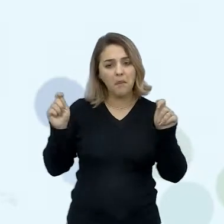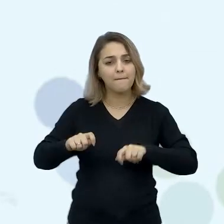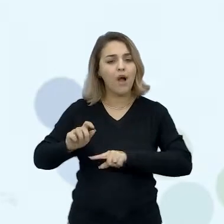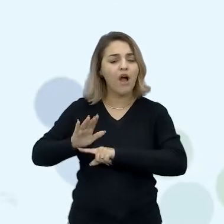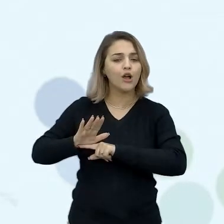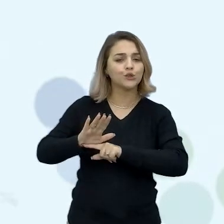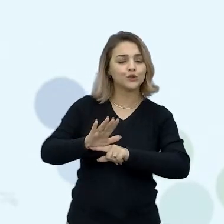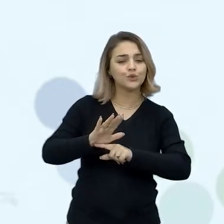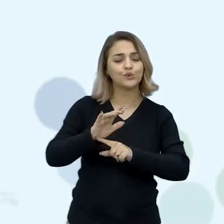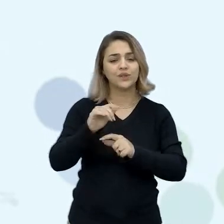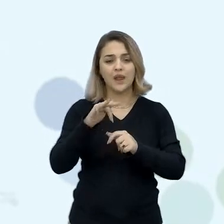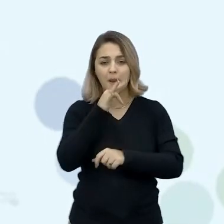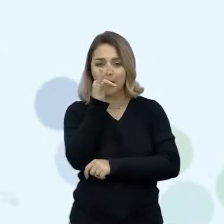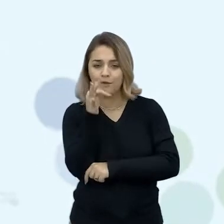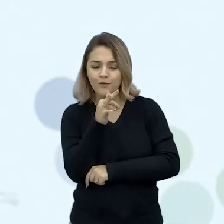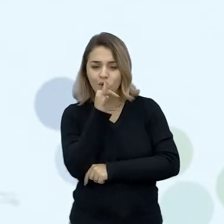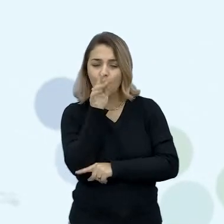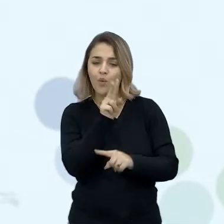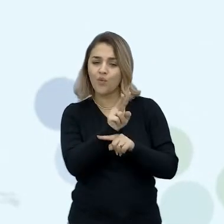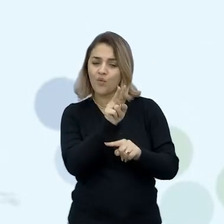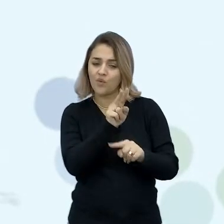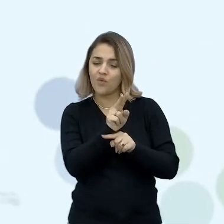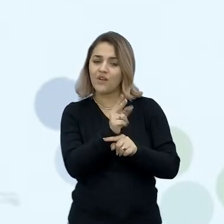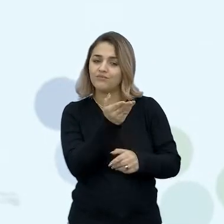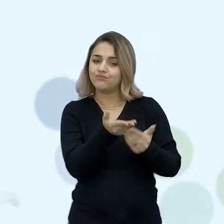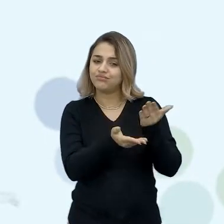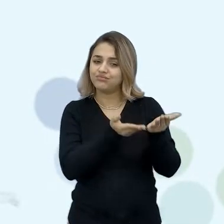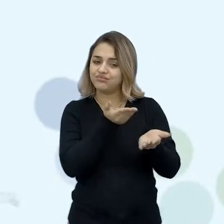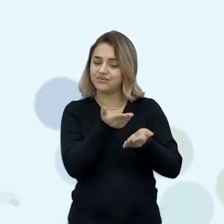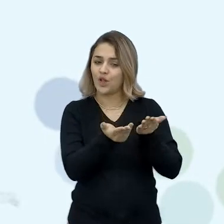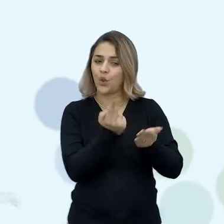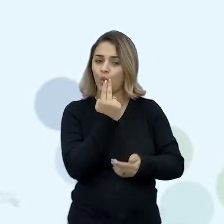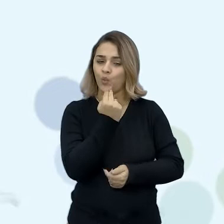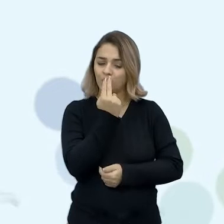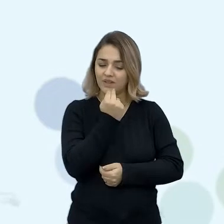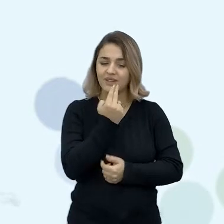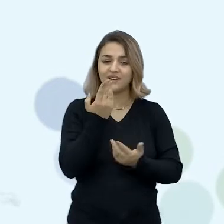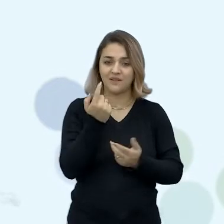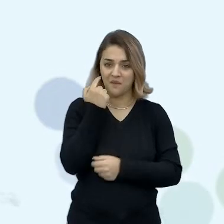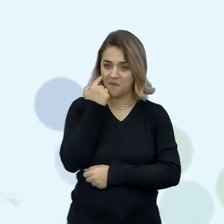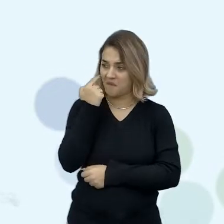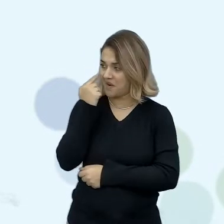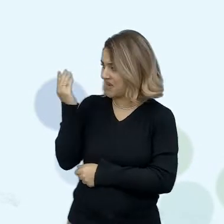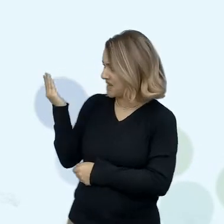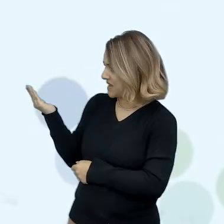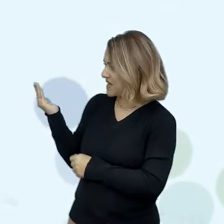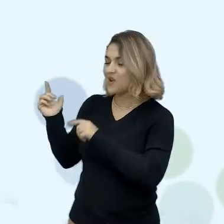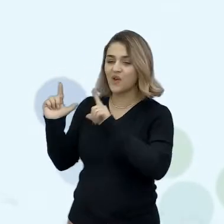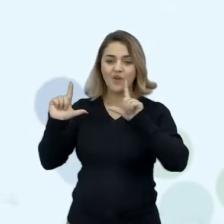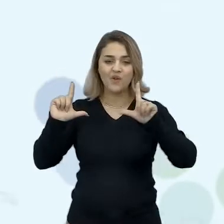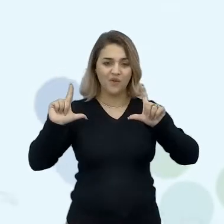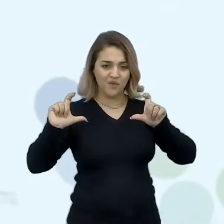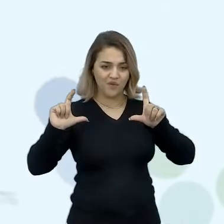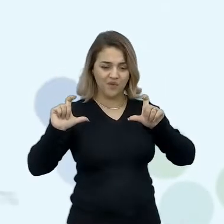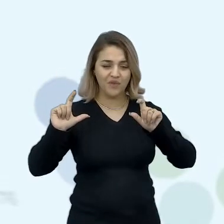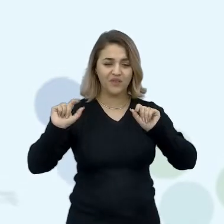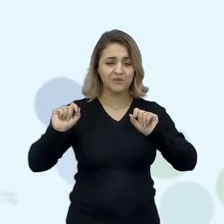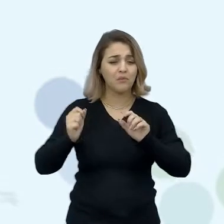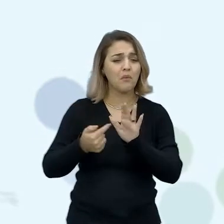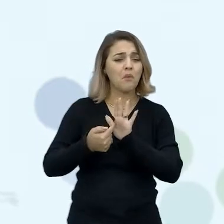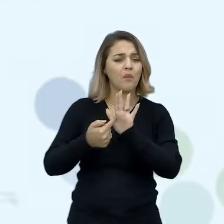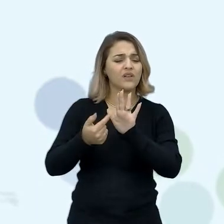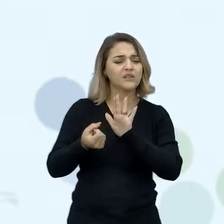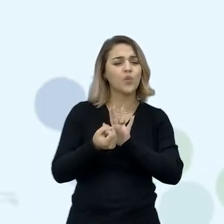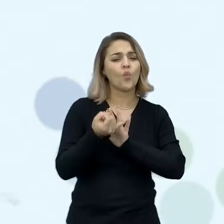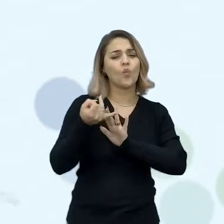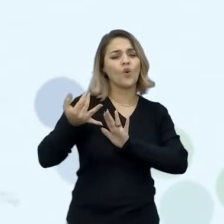as plantas e, em troca, nutrem os solos. E a gente vê essa imagem, essa figura, mostrando aí a quantificação dos organismos